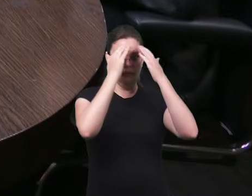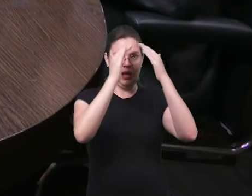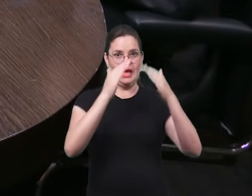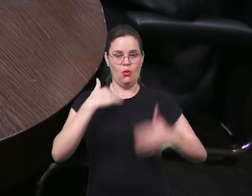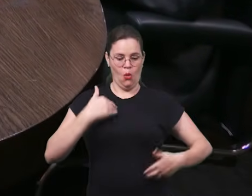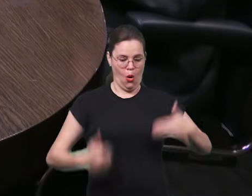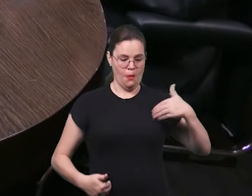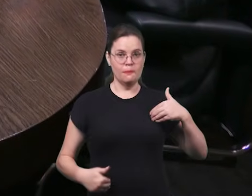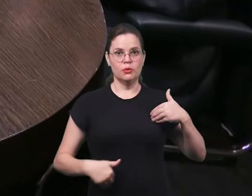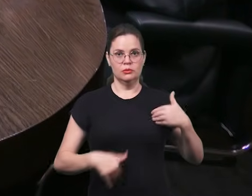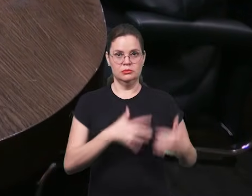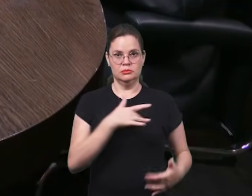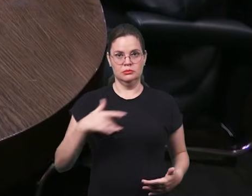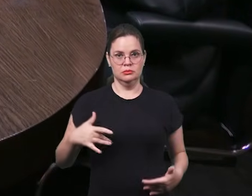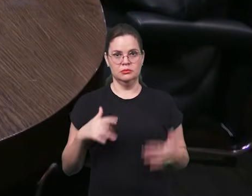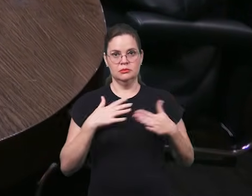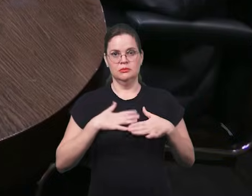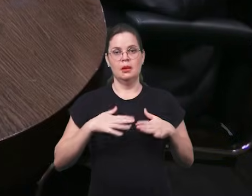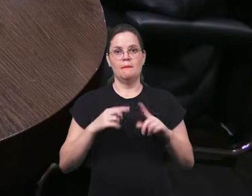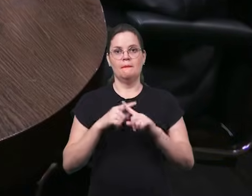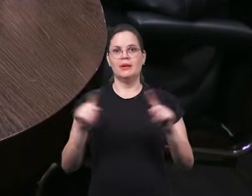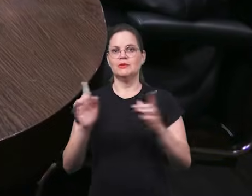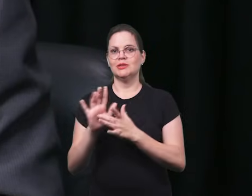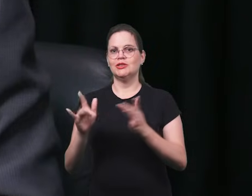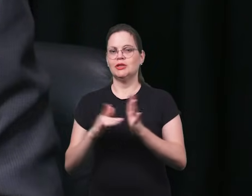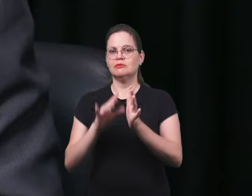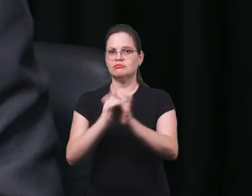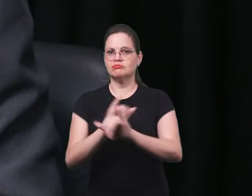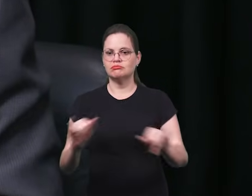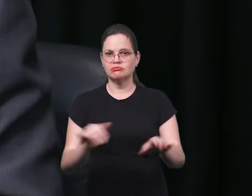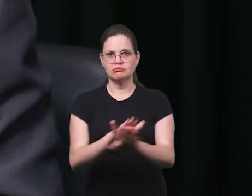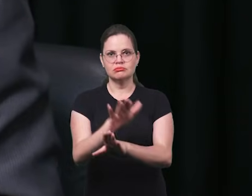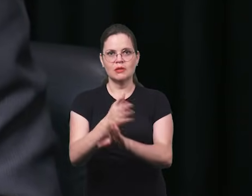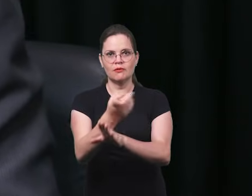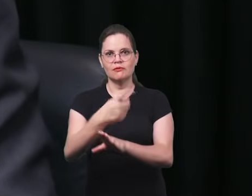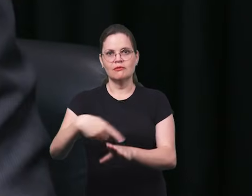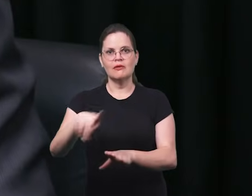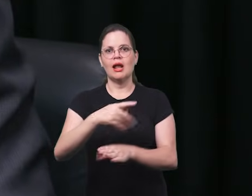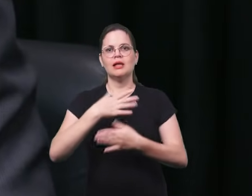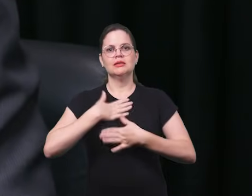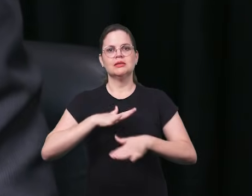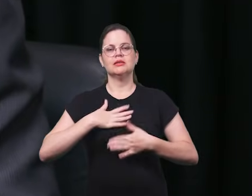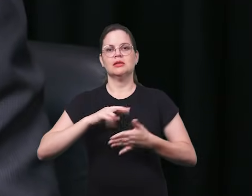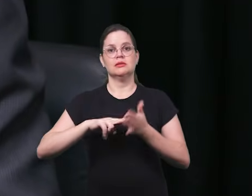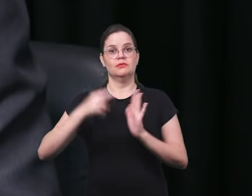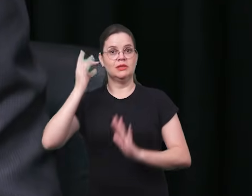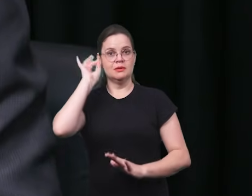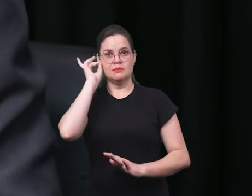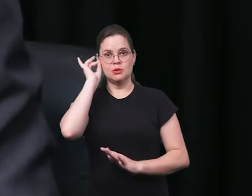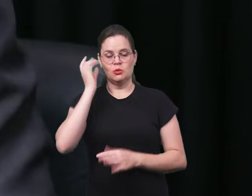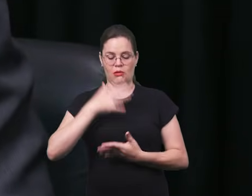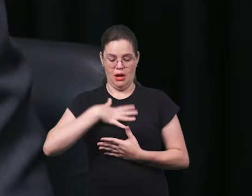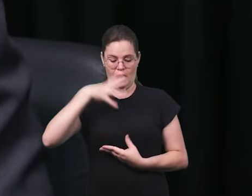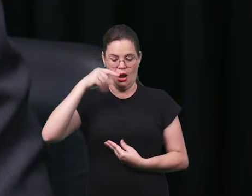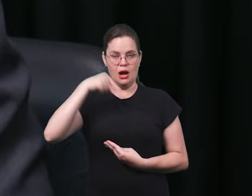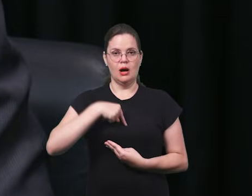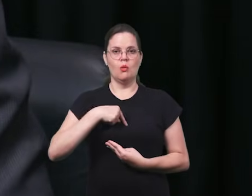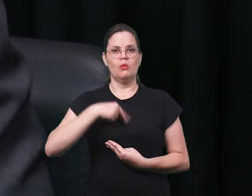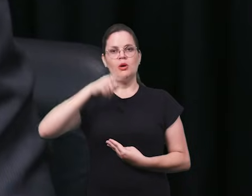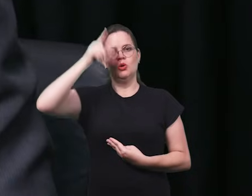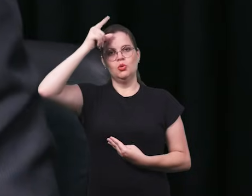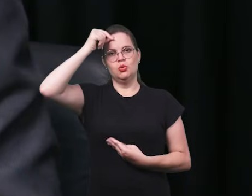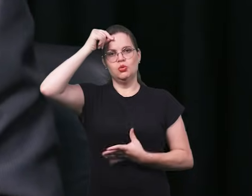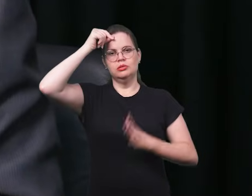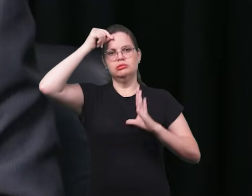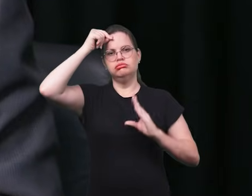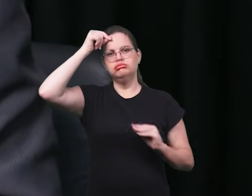físico. E o descanso que o Senhor Jesus oferece ao homem é o descanso espiritual, o descanso da alma, não